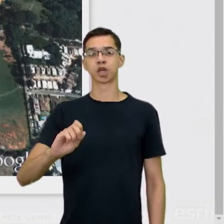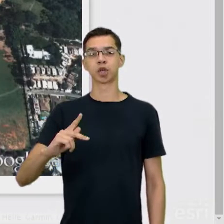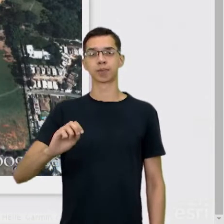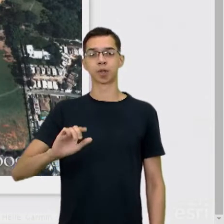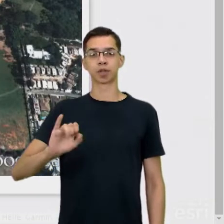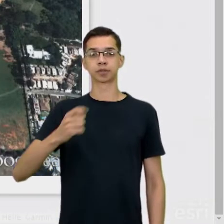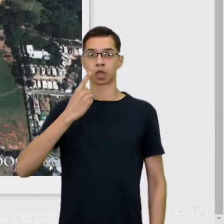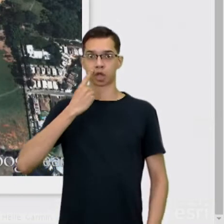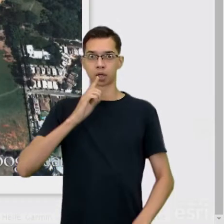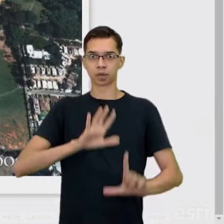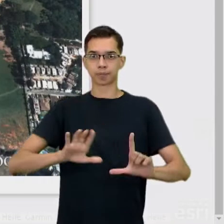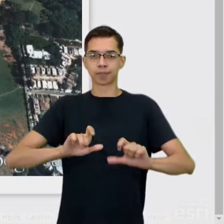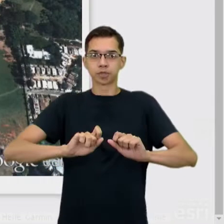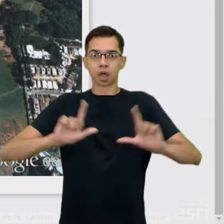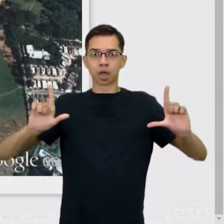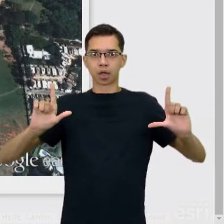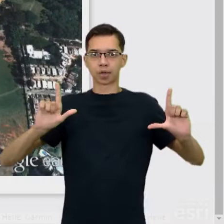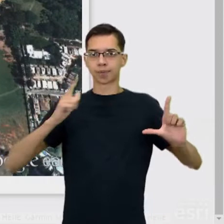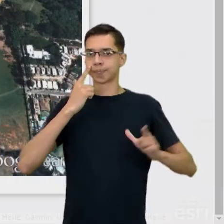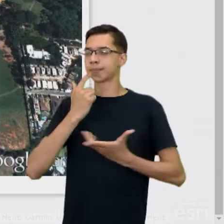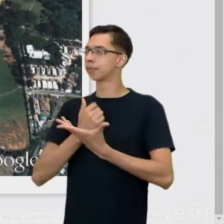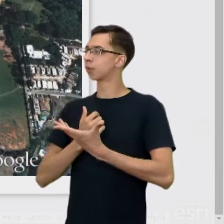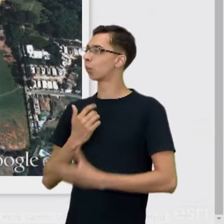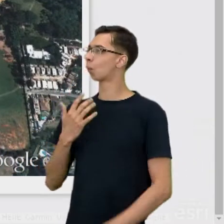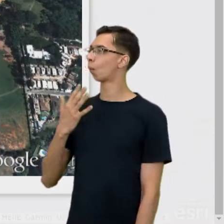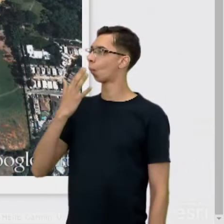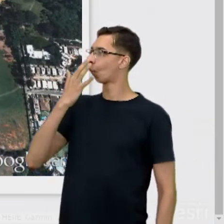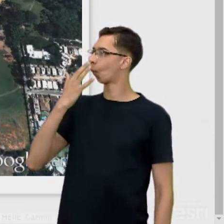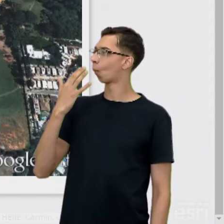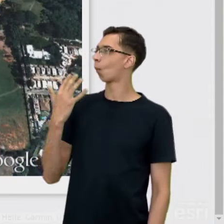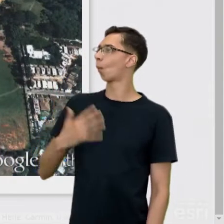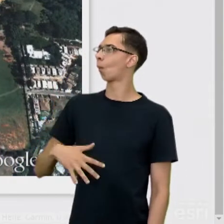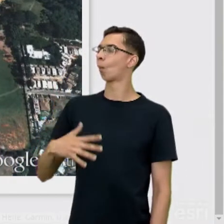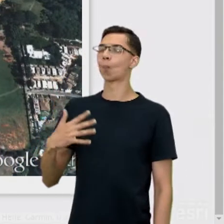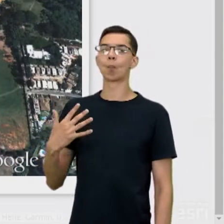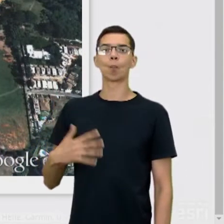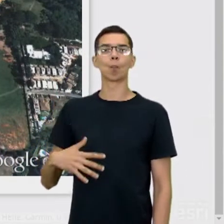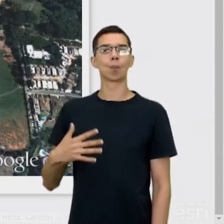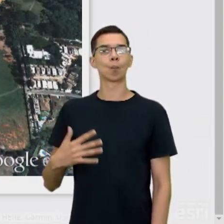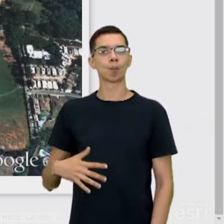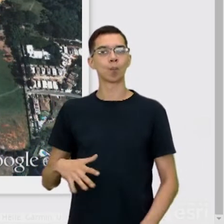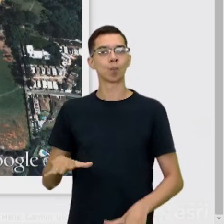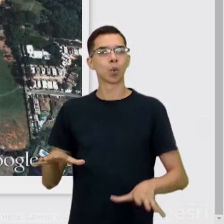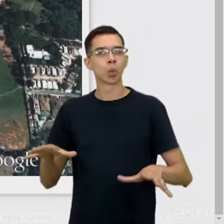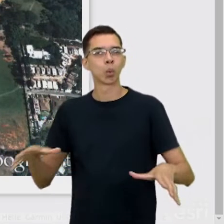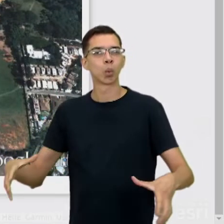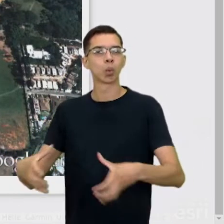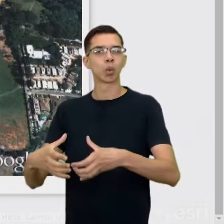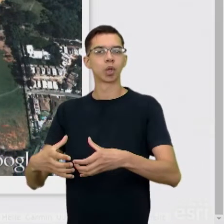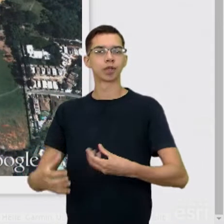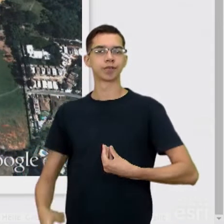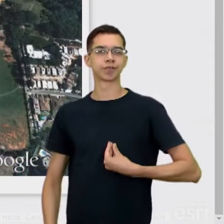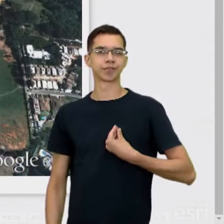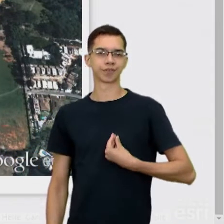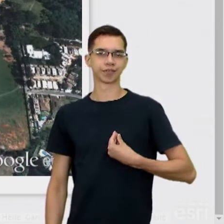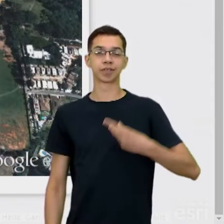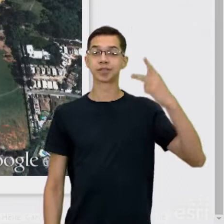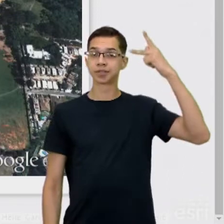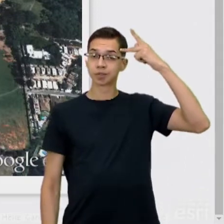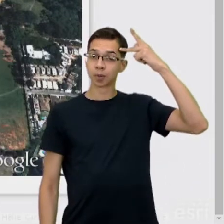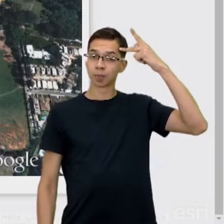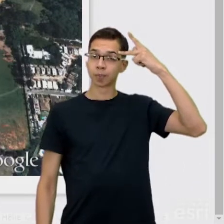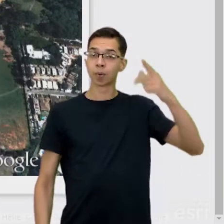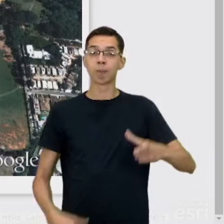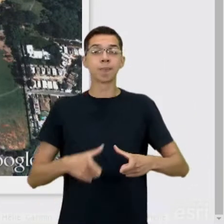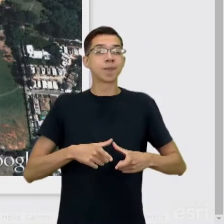Olha que imagem fantástica, né, desta comunidade aí, que é uma das maiores de São Paulo, que é a